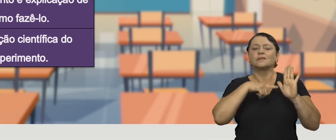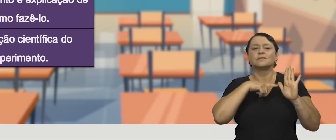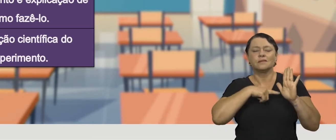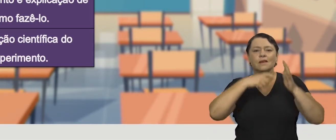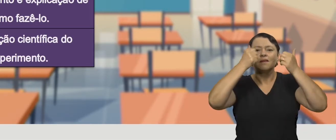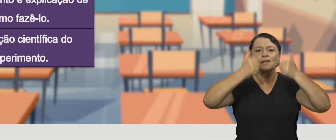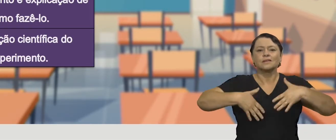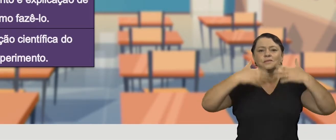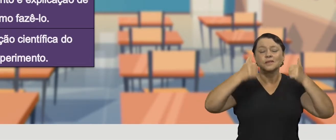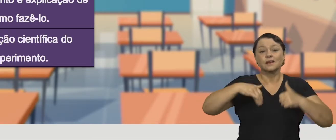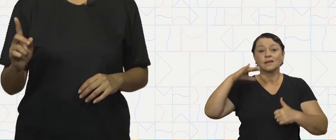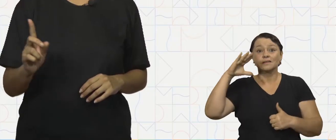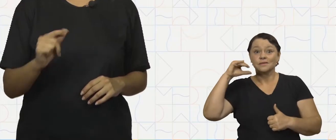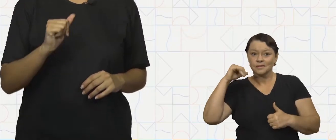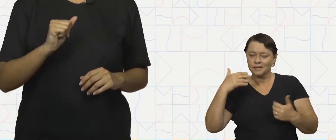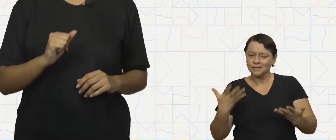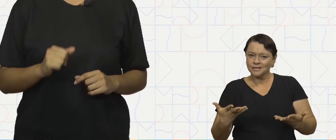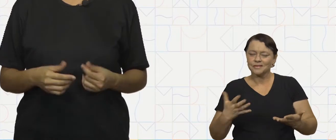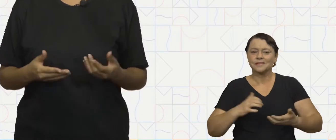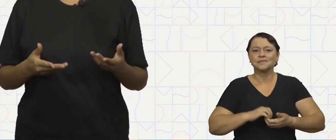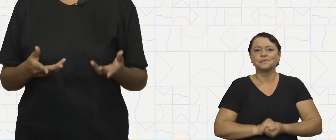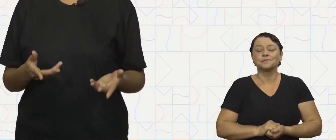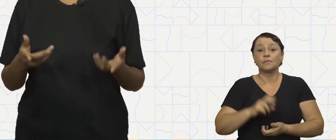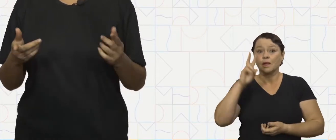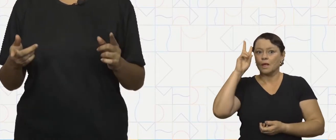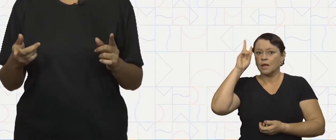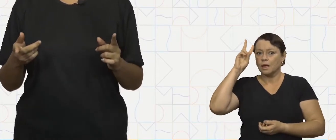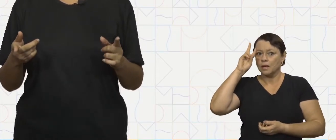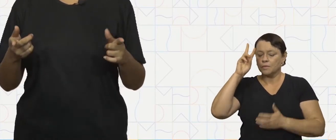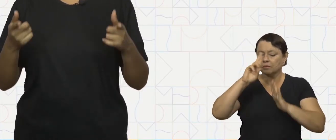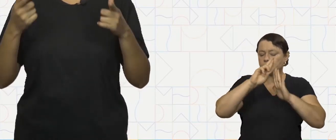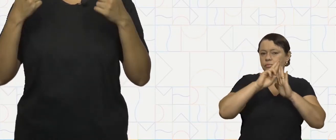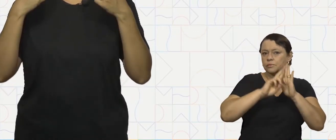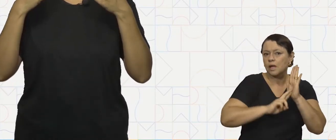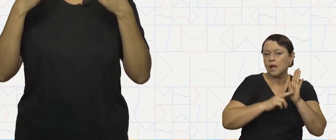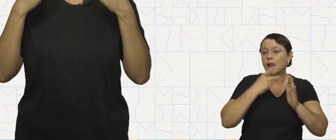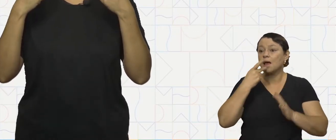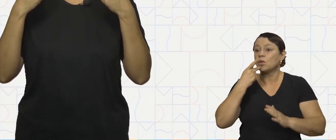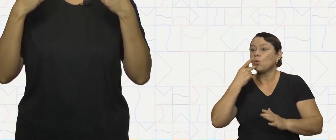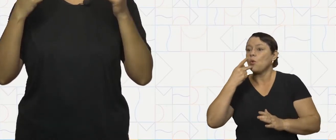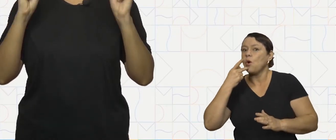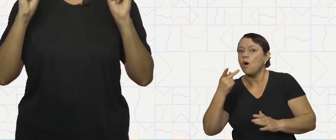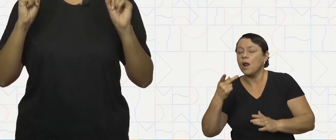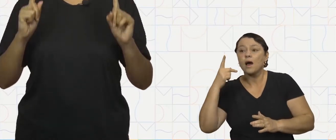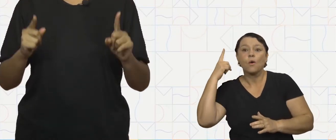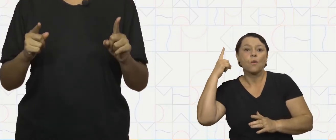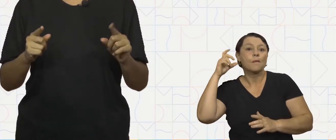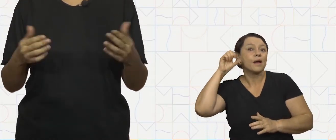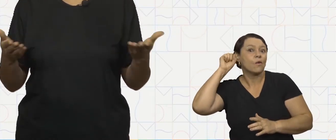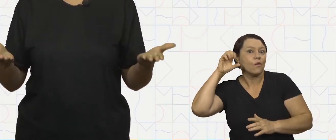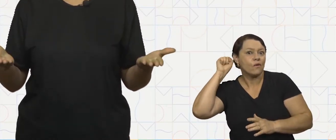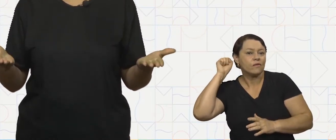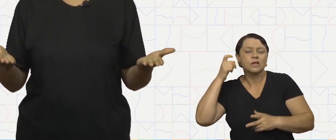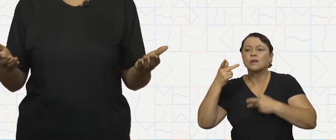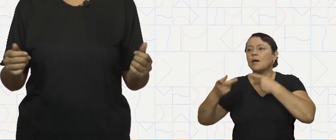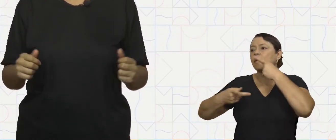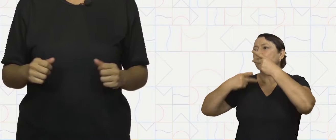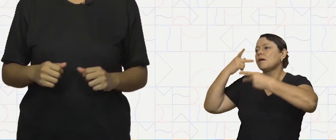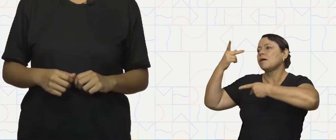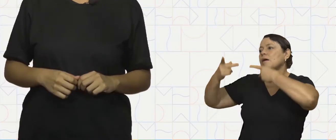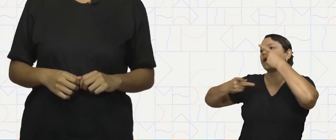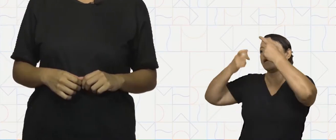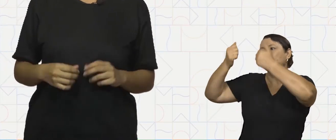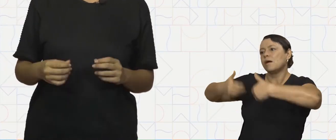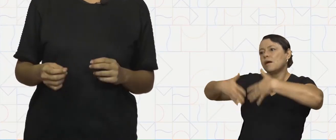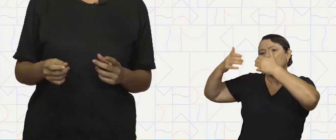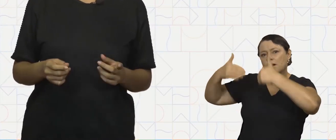explicação científica do experimento. Lembrem-se, relato oral, vamos usar a boca, a fala.